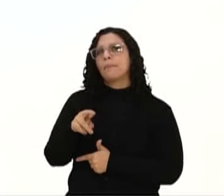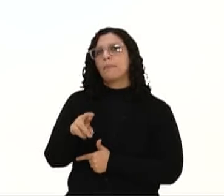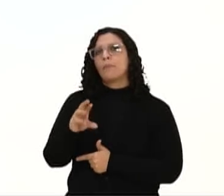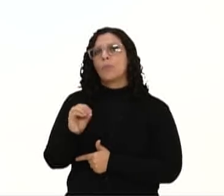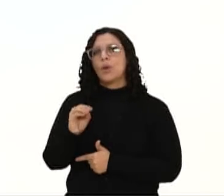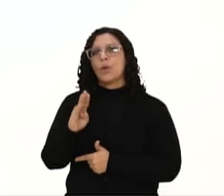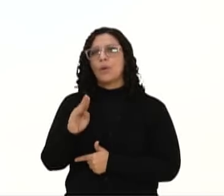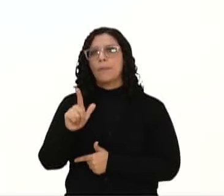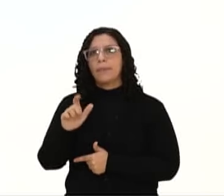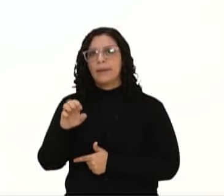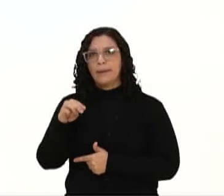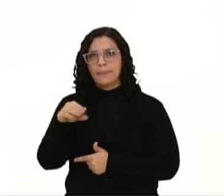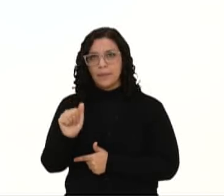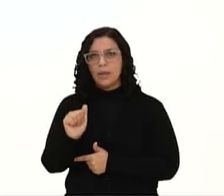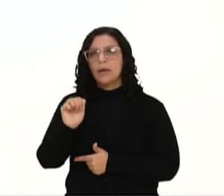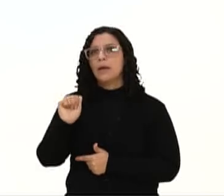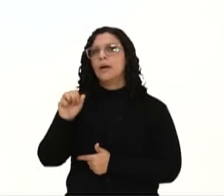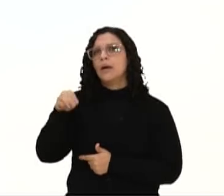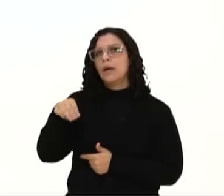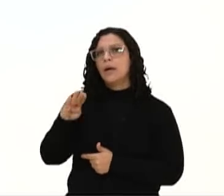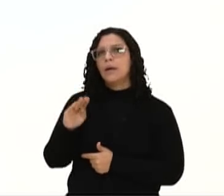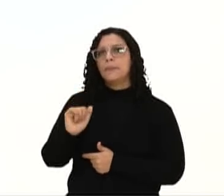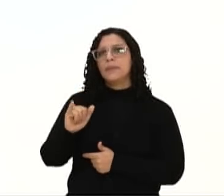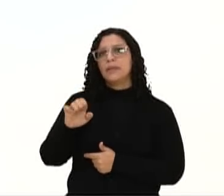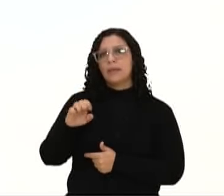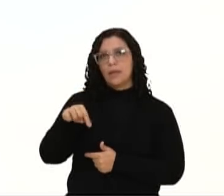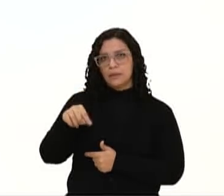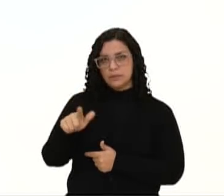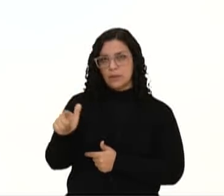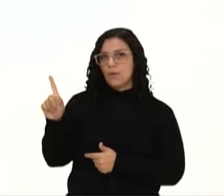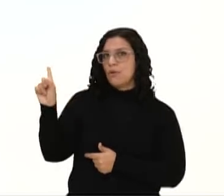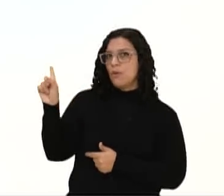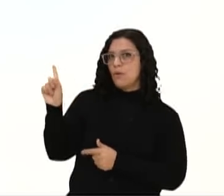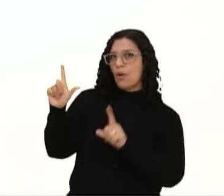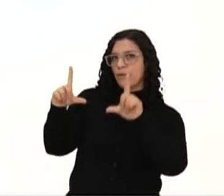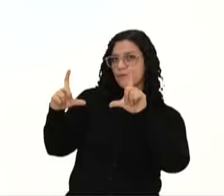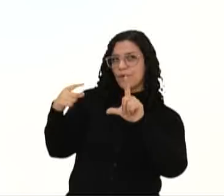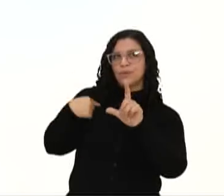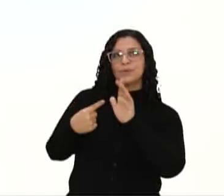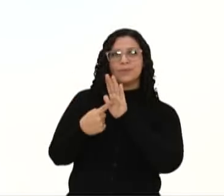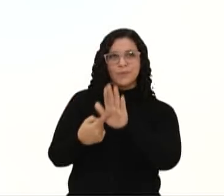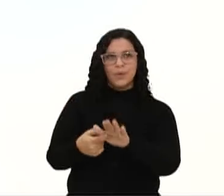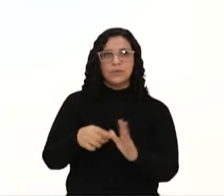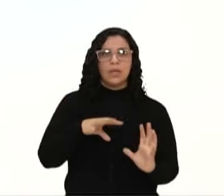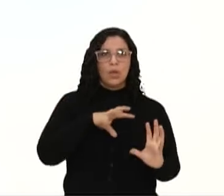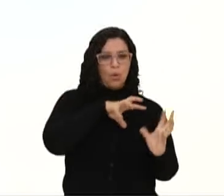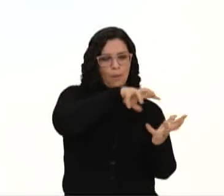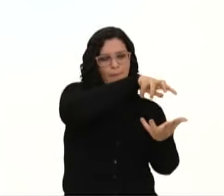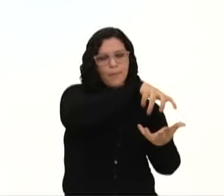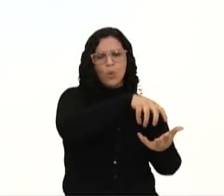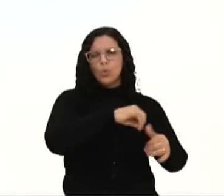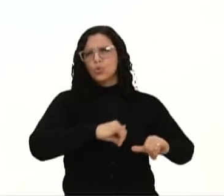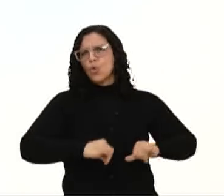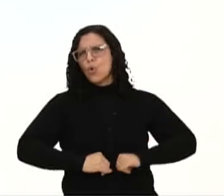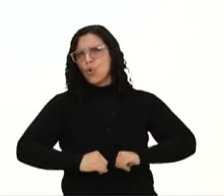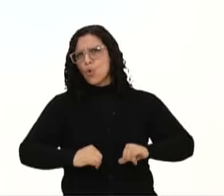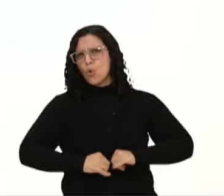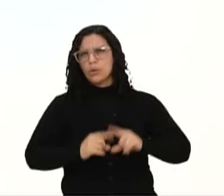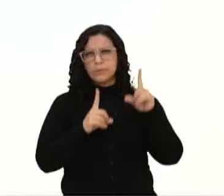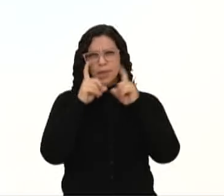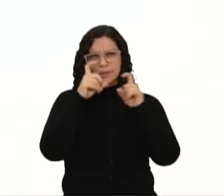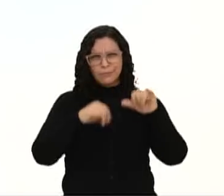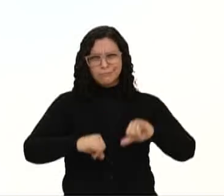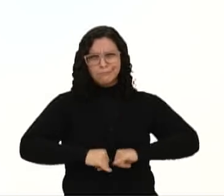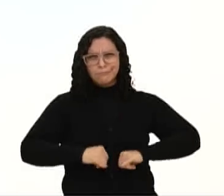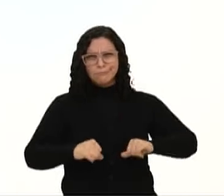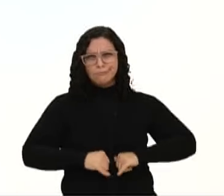A imagenzinha ali traz bem para nós essa ideia dos problemas ambientais, né? Um planeta ali que sofre com essas